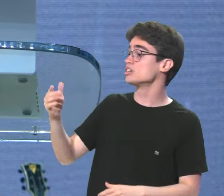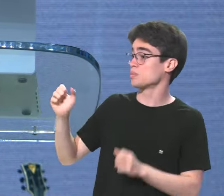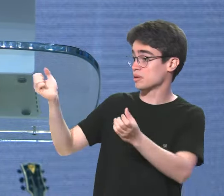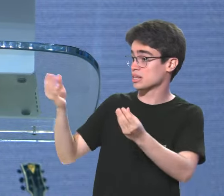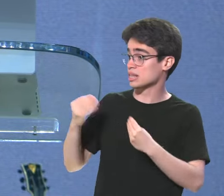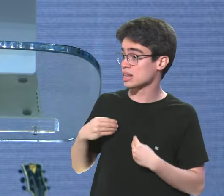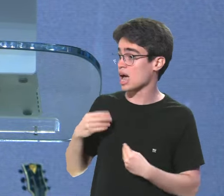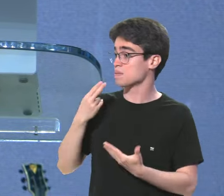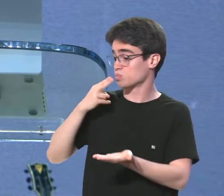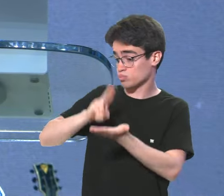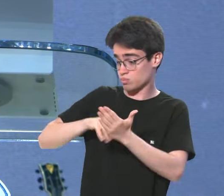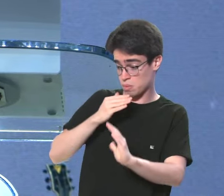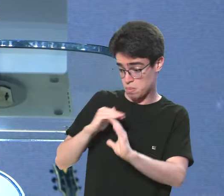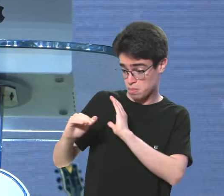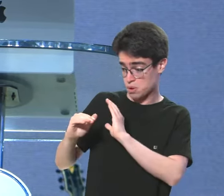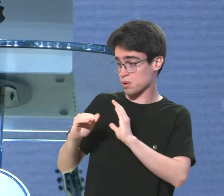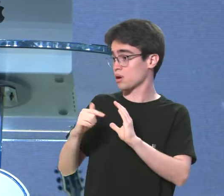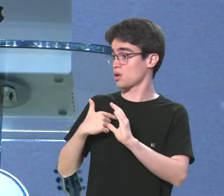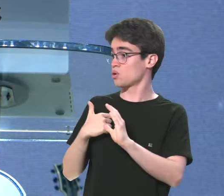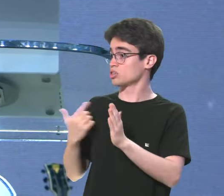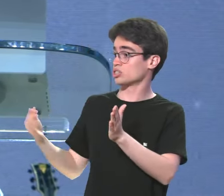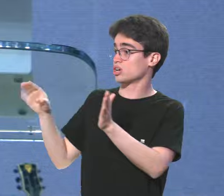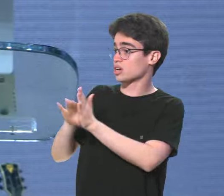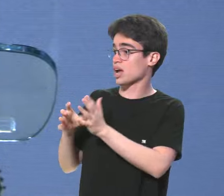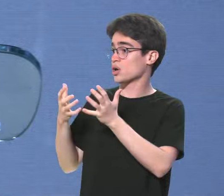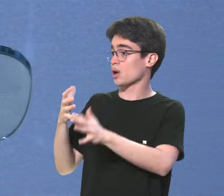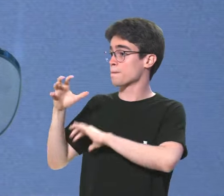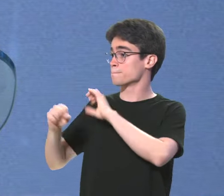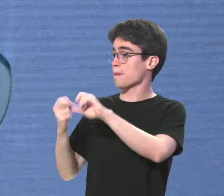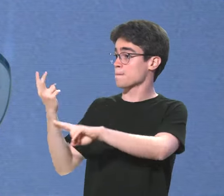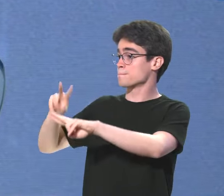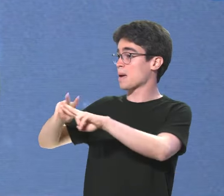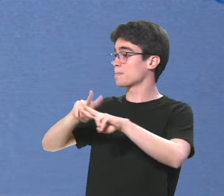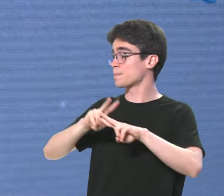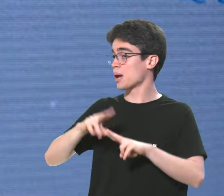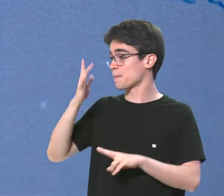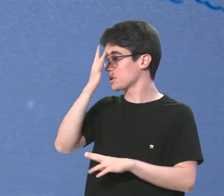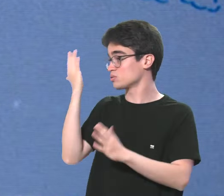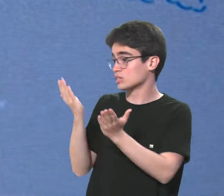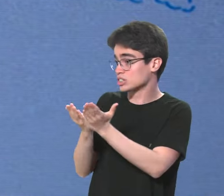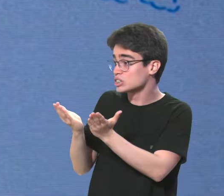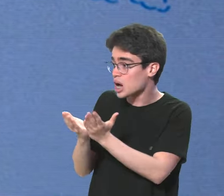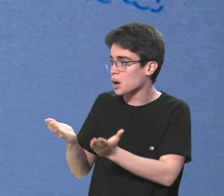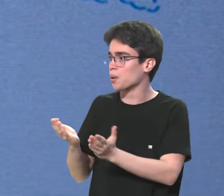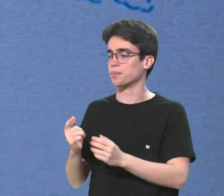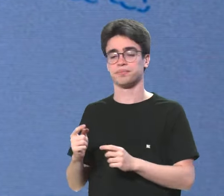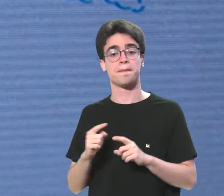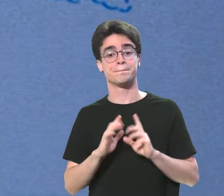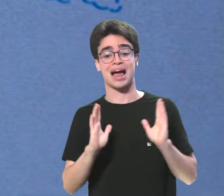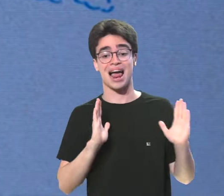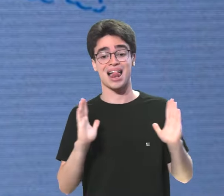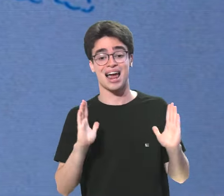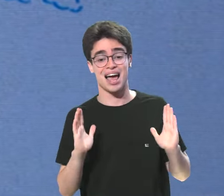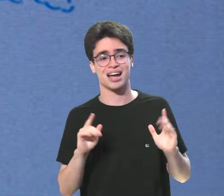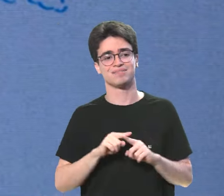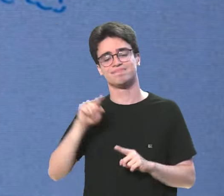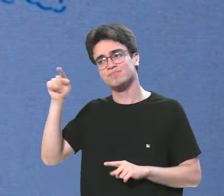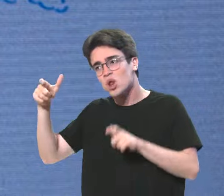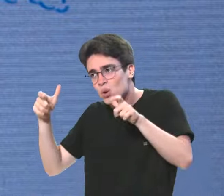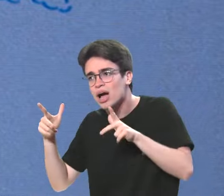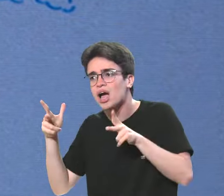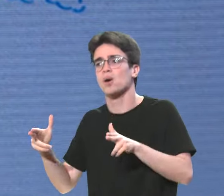sinagogas dizendo Olha eu quero chegar aí eu quero prender Cristão Só que nesse mesmo local ele foi pregar o Evangelho